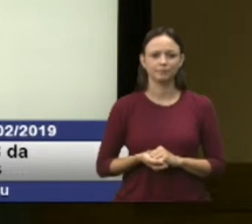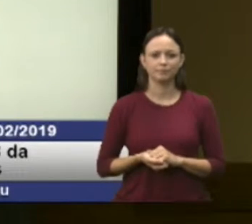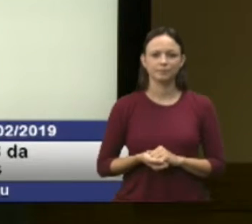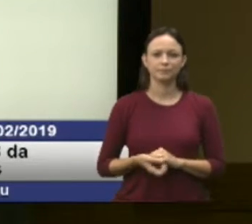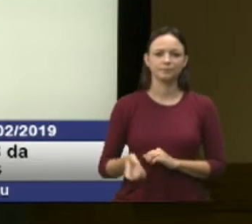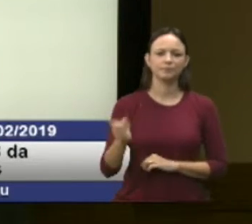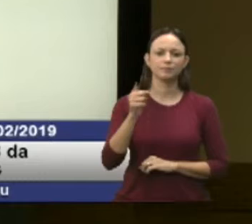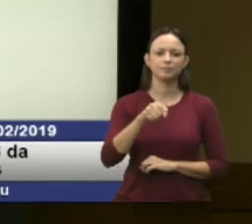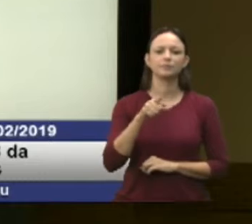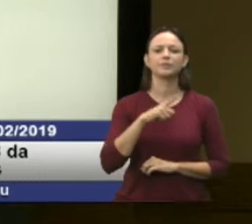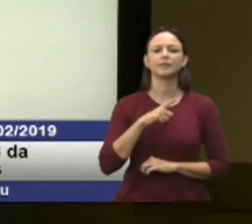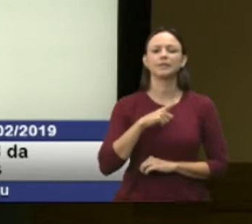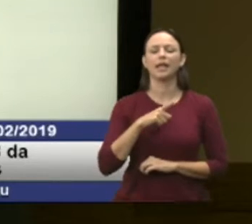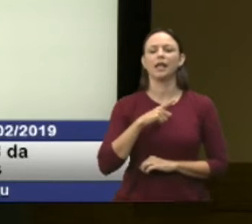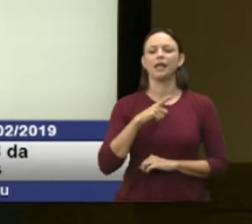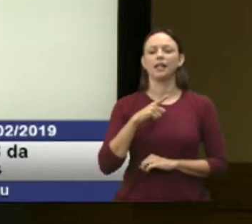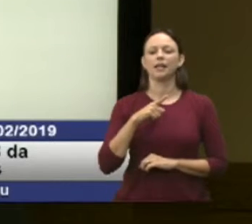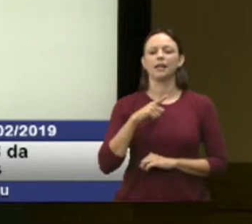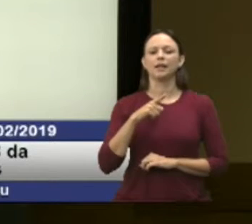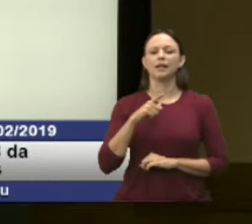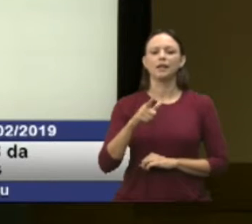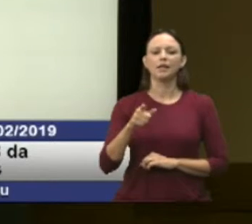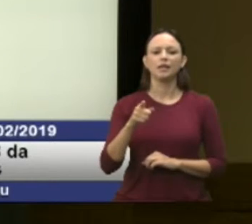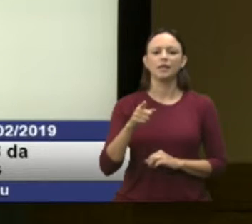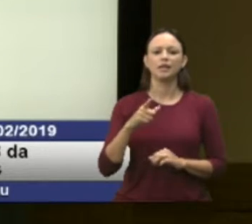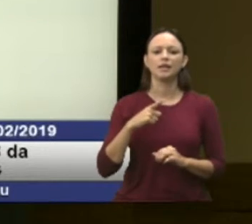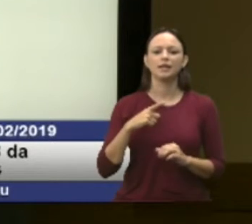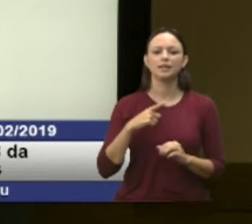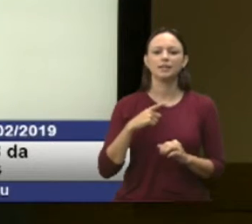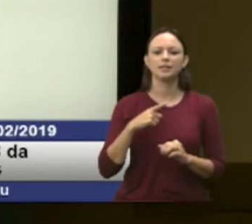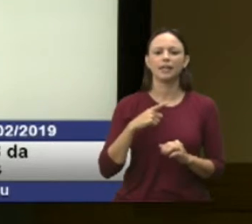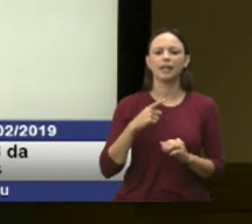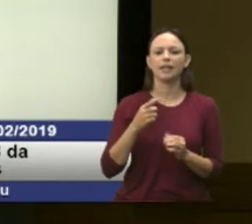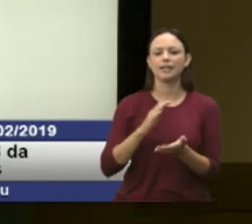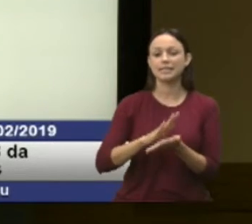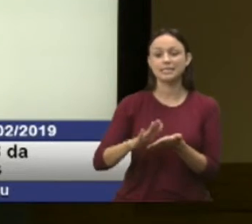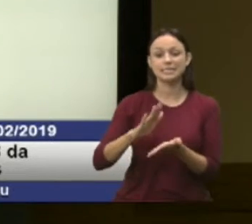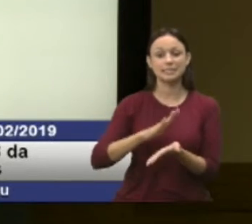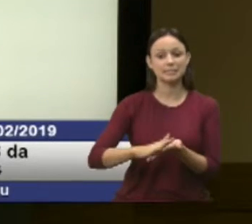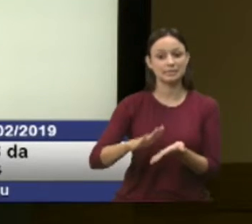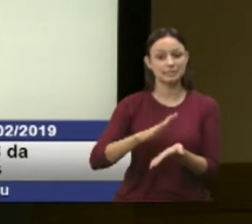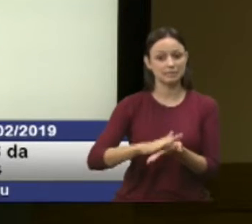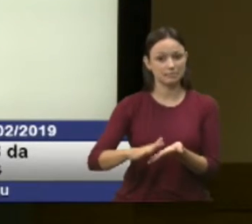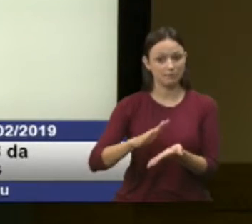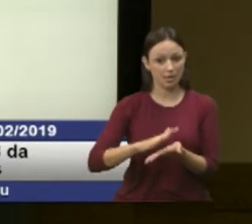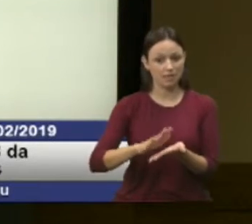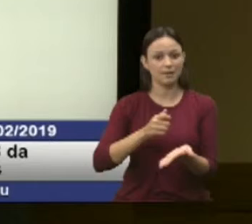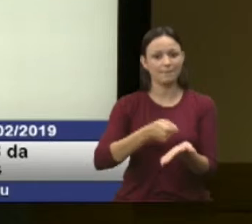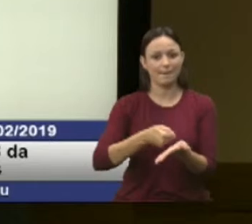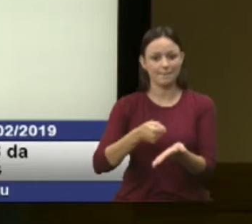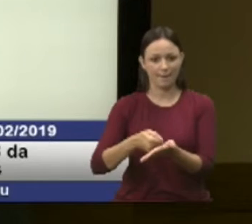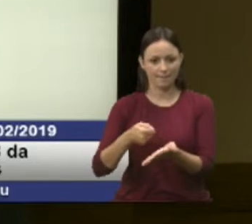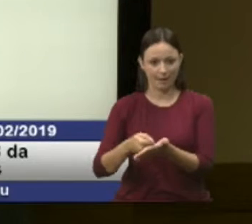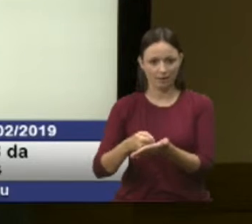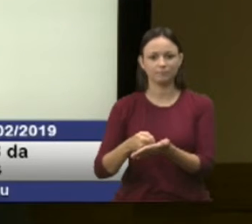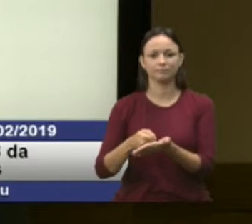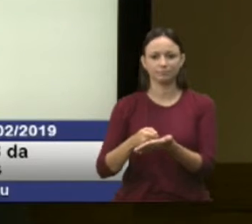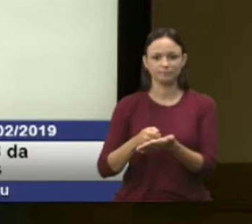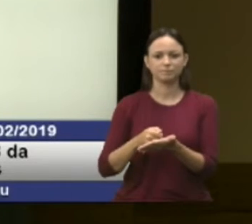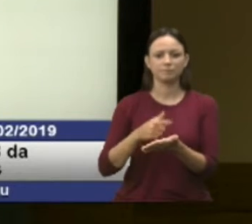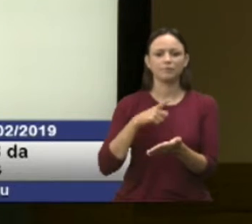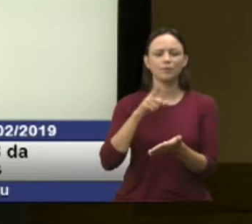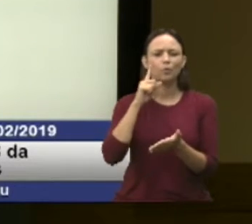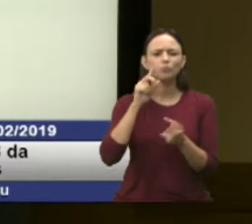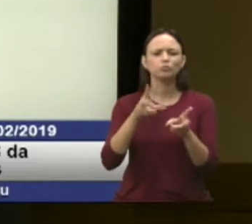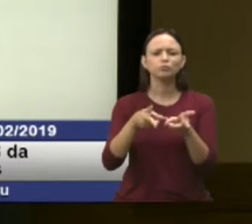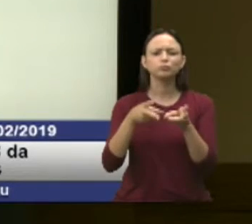Aqui nós demonstramos as nossas despesas, empenhada e liquidada, e aí os senhores vão